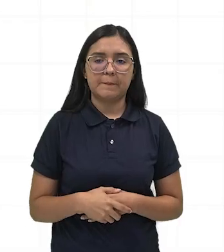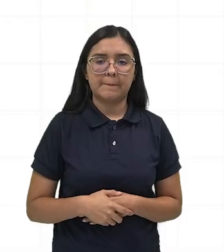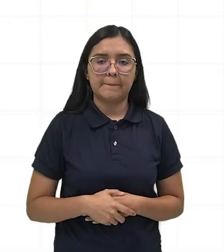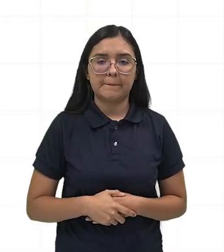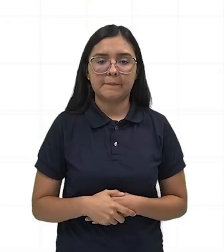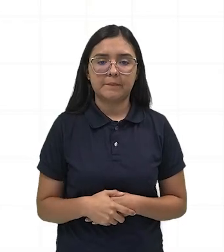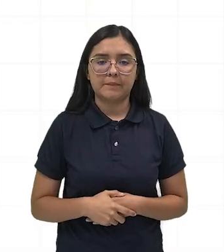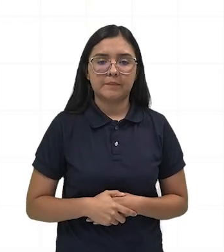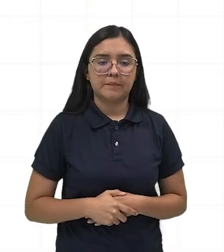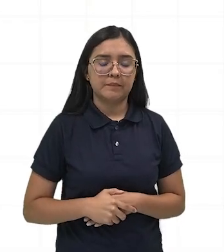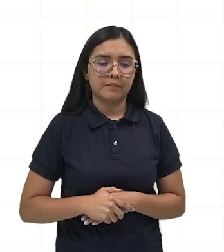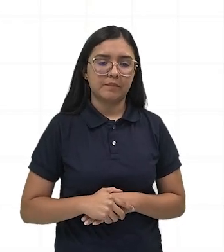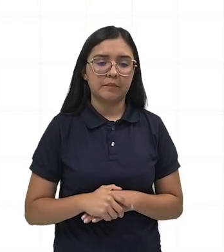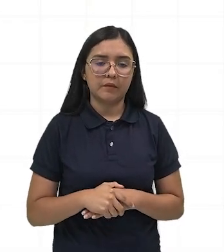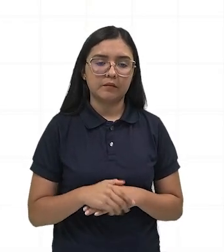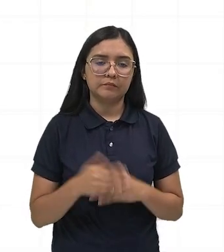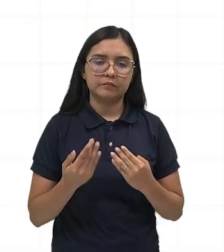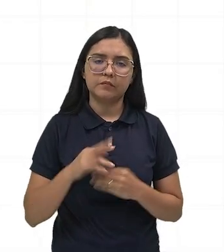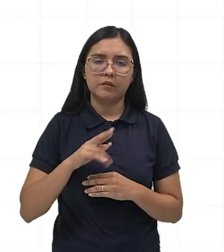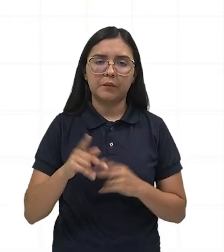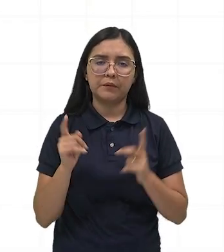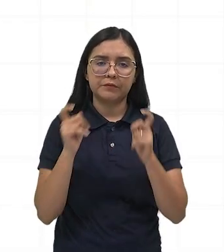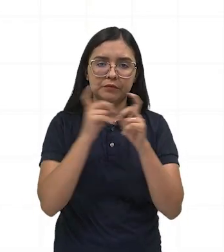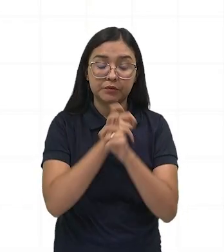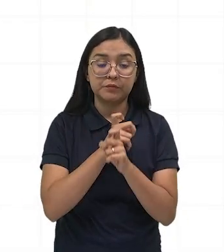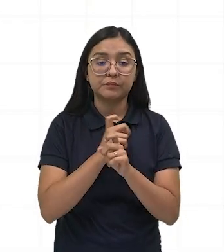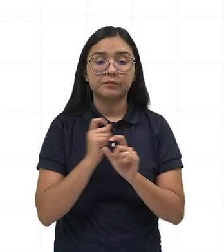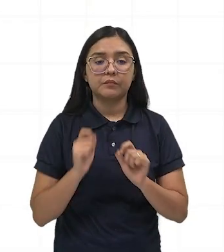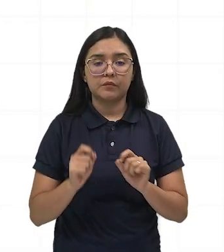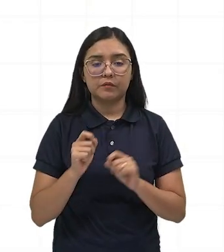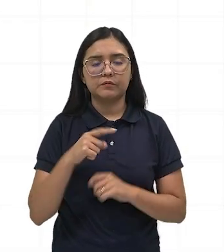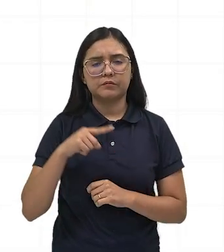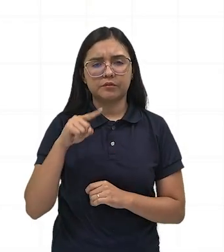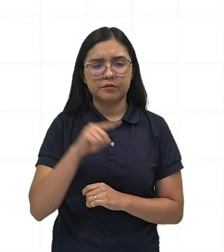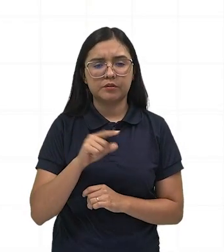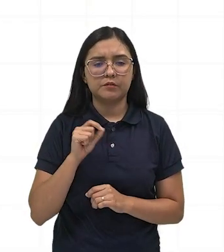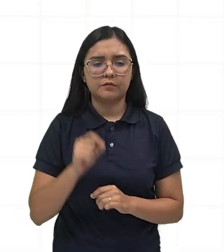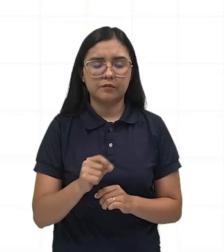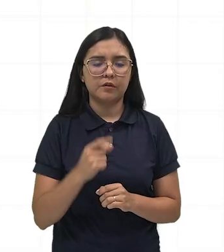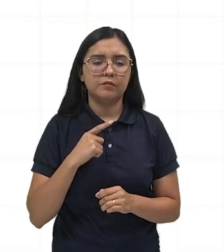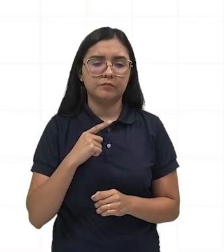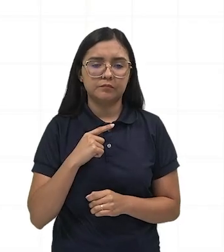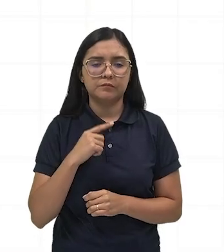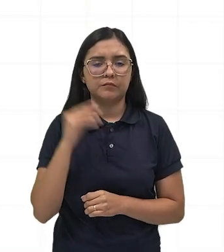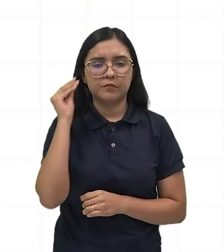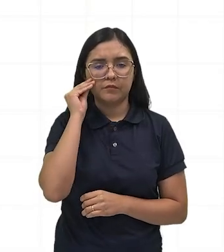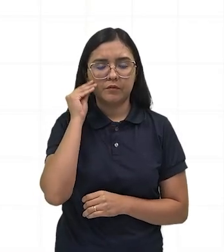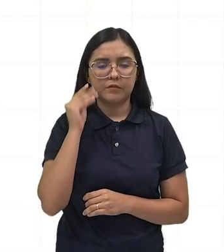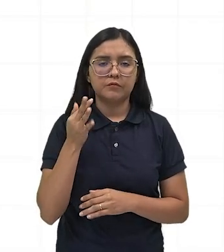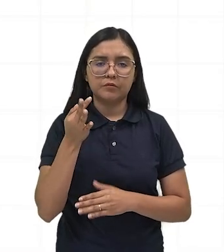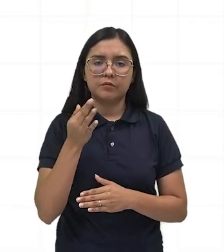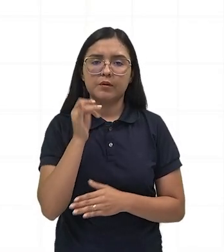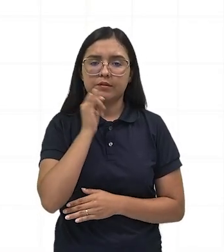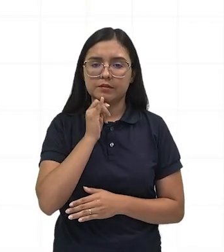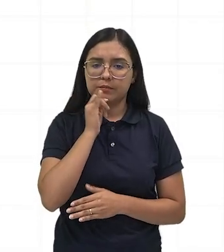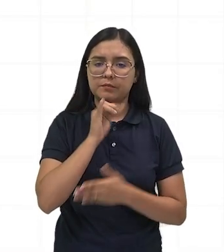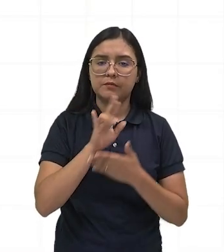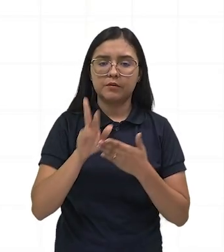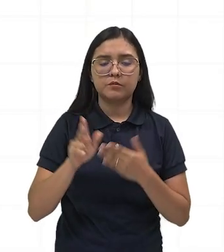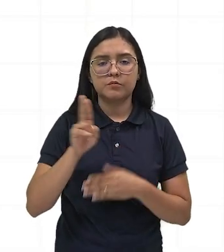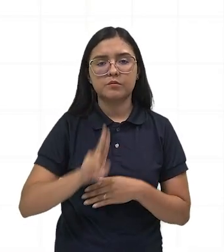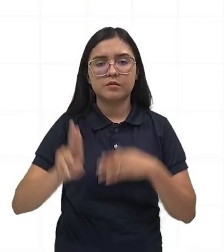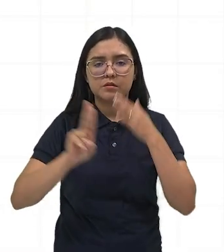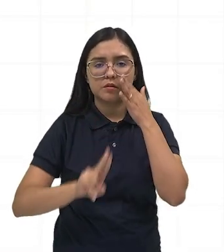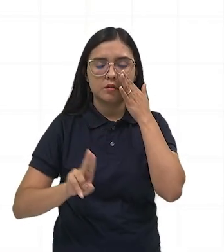tem muito segredo, tá? Vocês, claro, vão ver muitas aplicações sobre, né, com